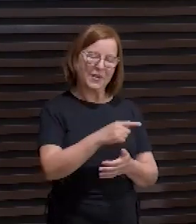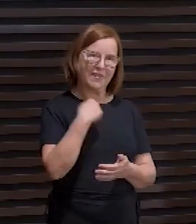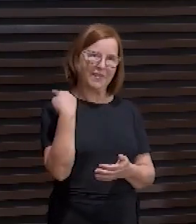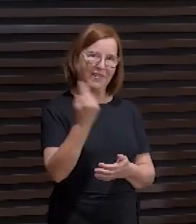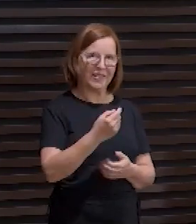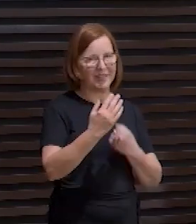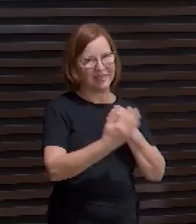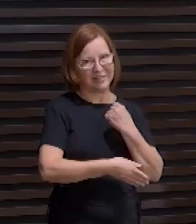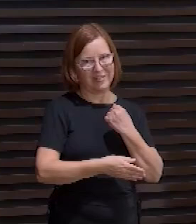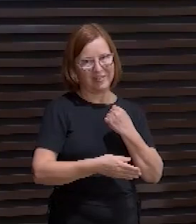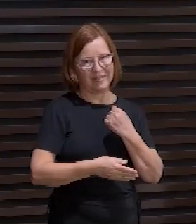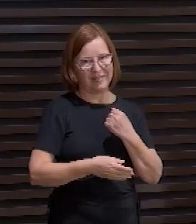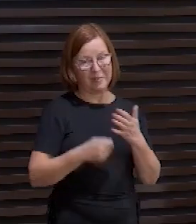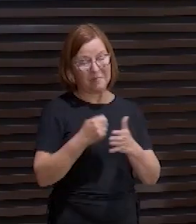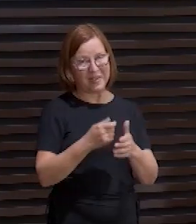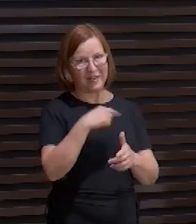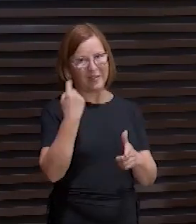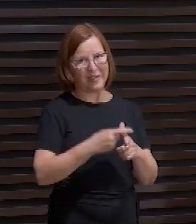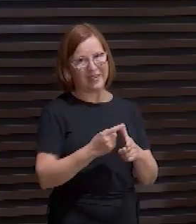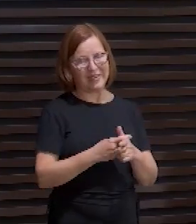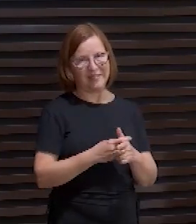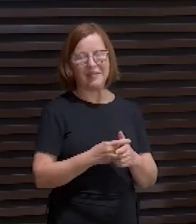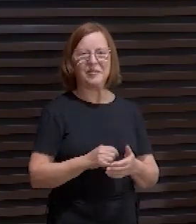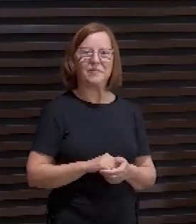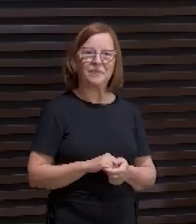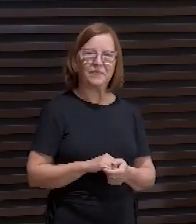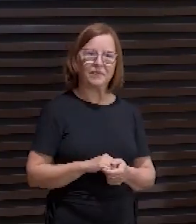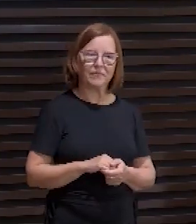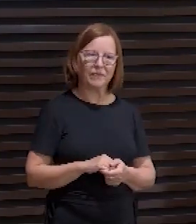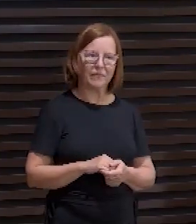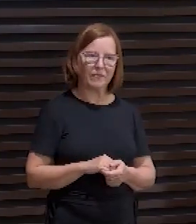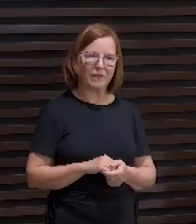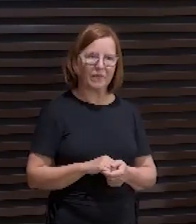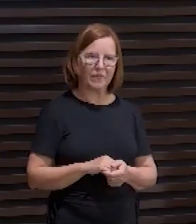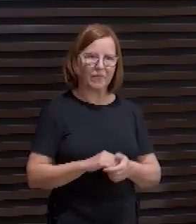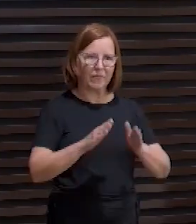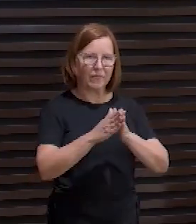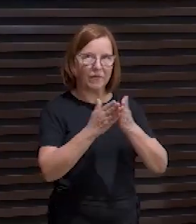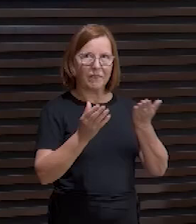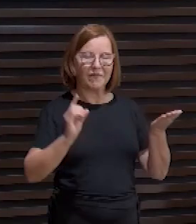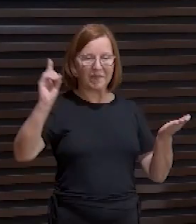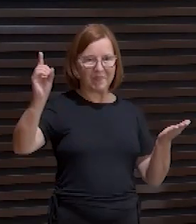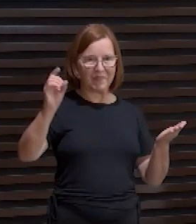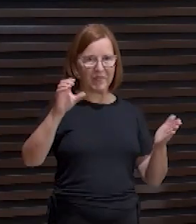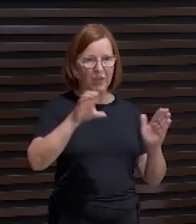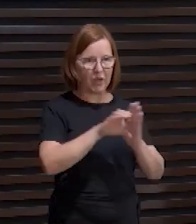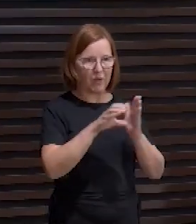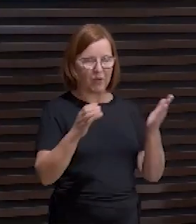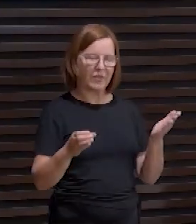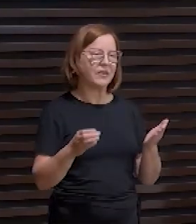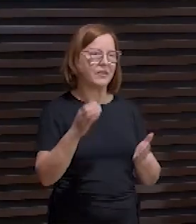aos Colossenses, também instruindo a igreja na prática do perdão. Abra sua Bíblia em Colossenses capítulo